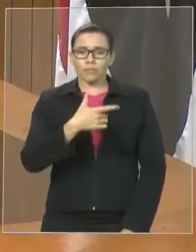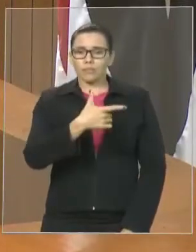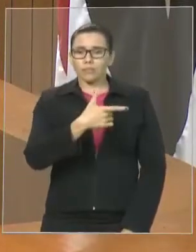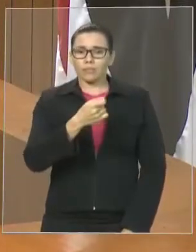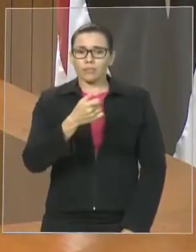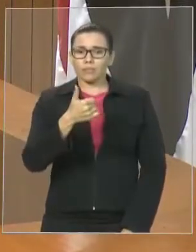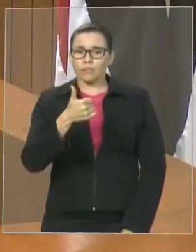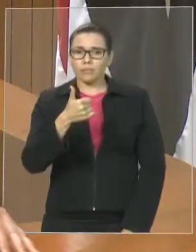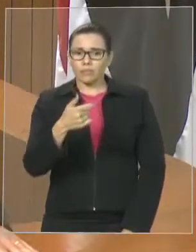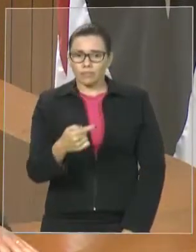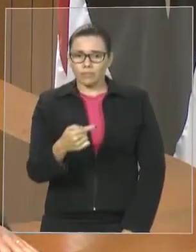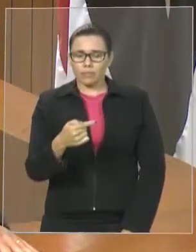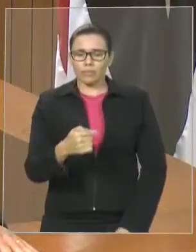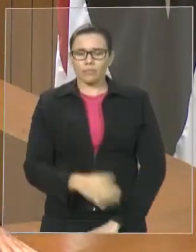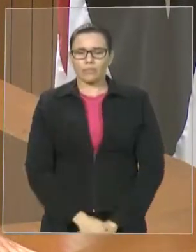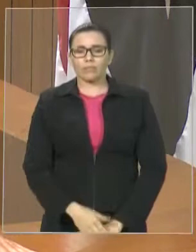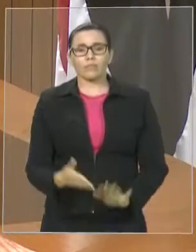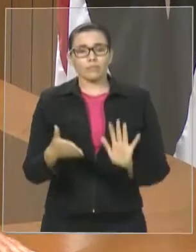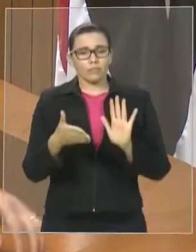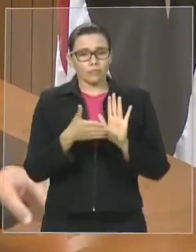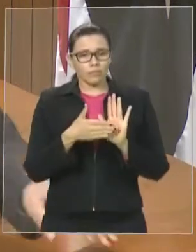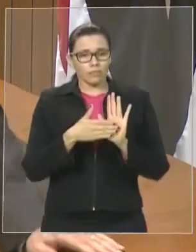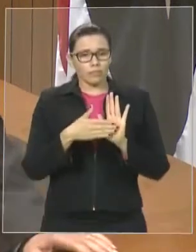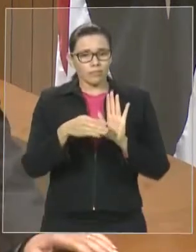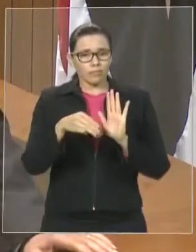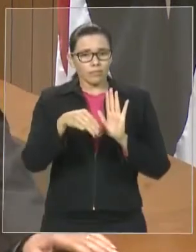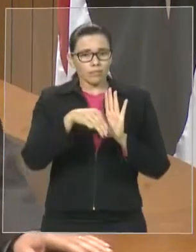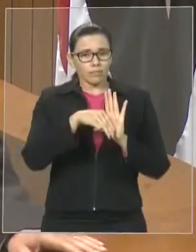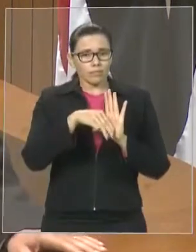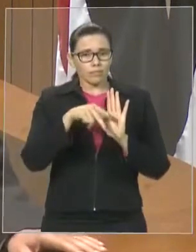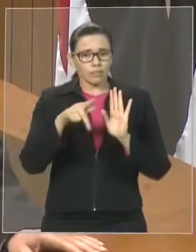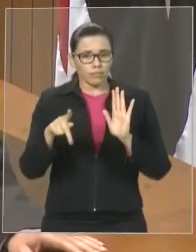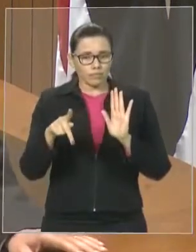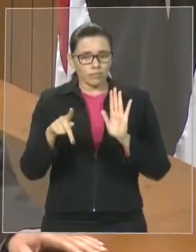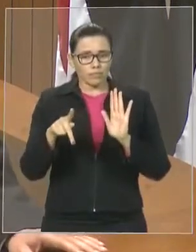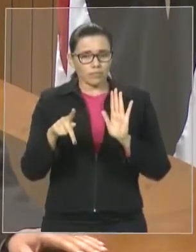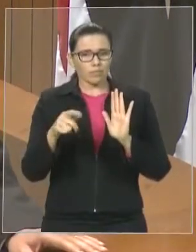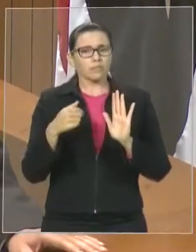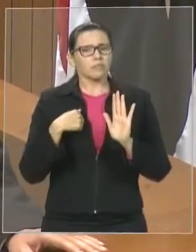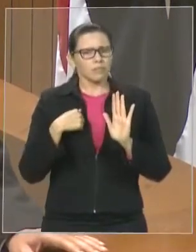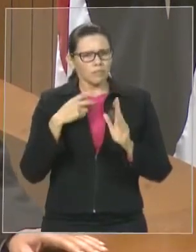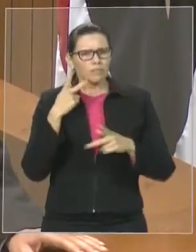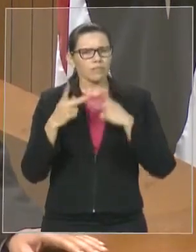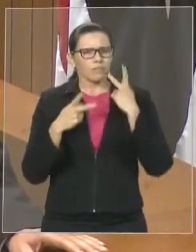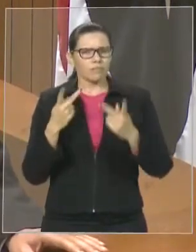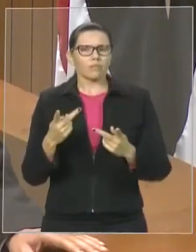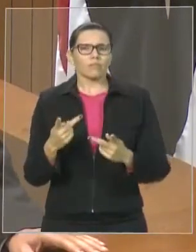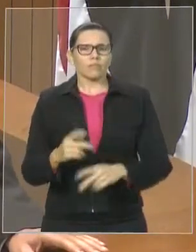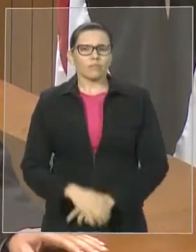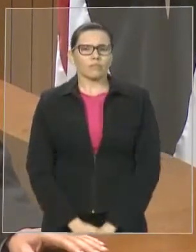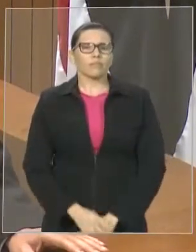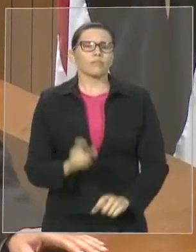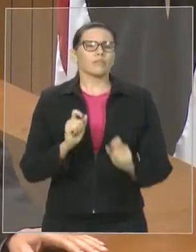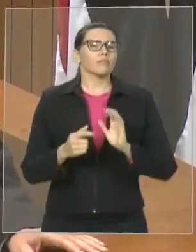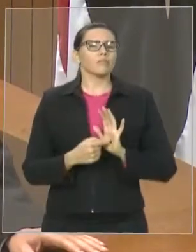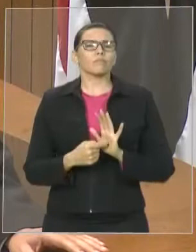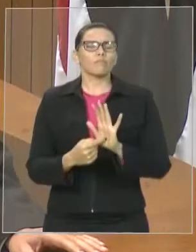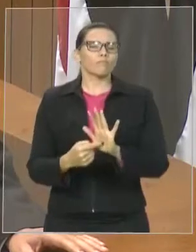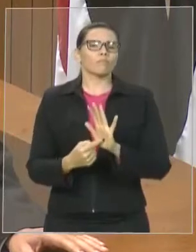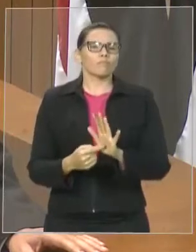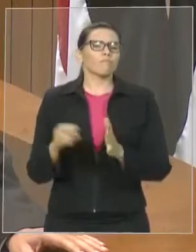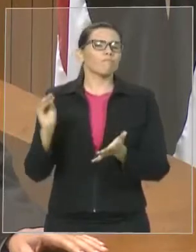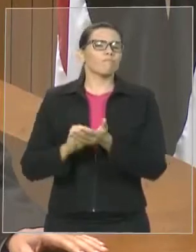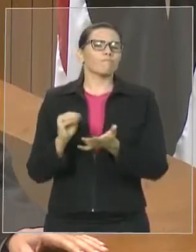Essa medida provisória, senhores deputados, eu afirmo em alto e bom som, é o atestado de incompetência